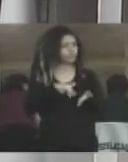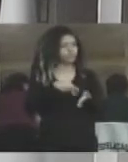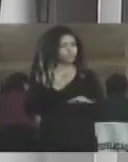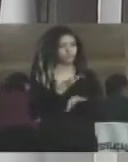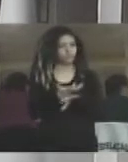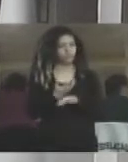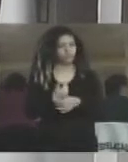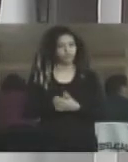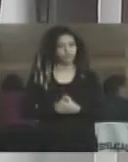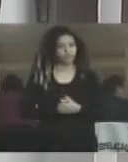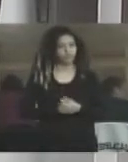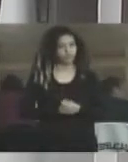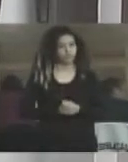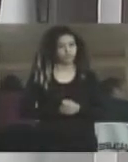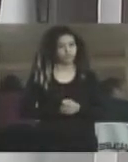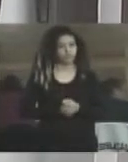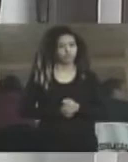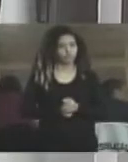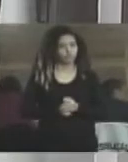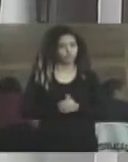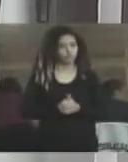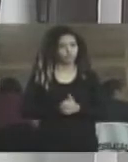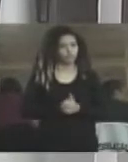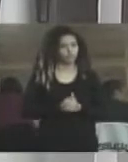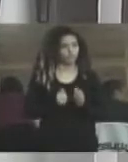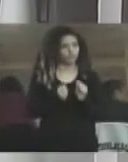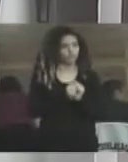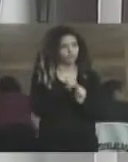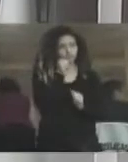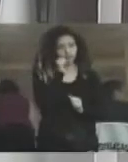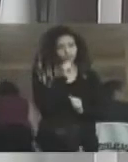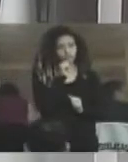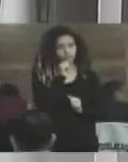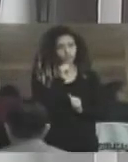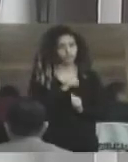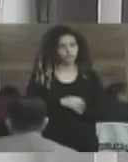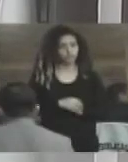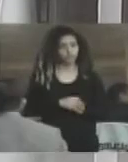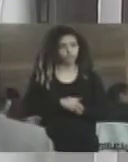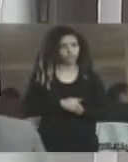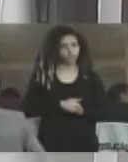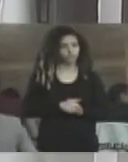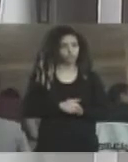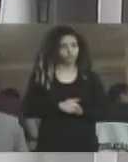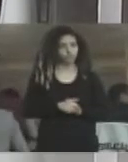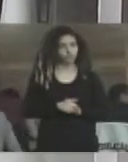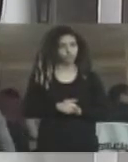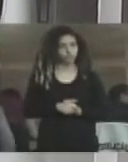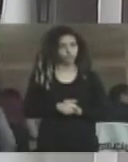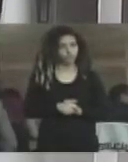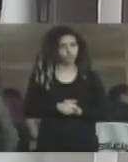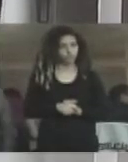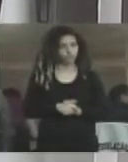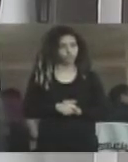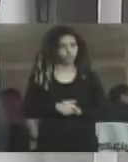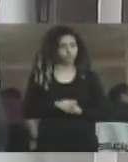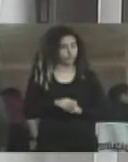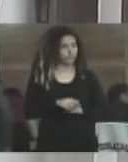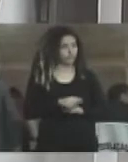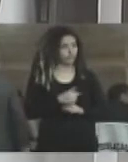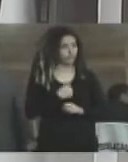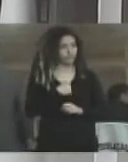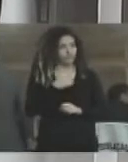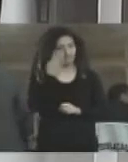né, a praça pública, a nossa aula de Zumba ali junto com as mulheres, e deixar elas um pouco mais leves, porque eu imagino como não deve